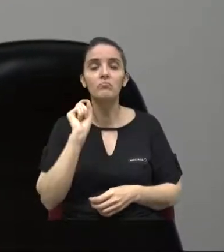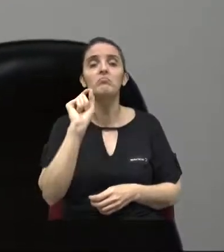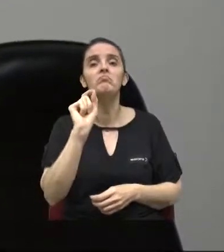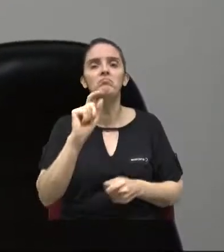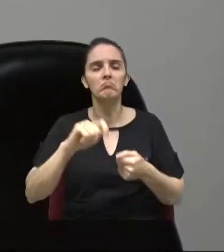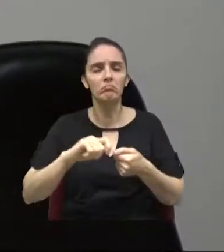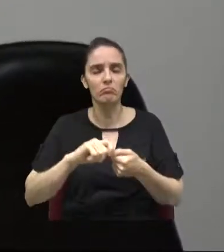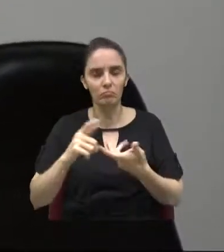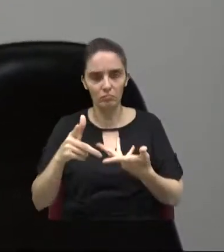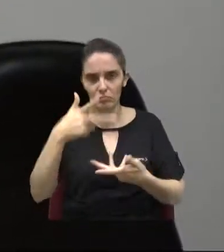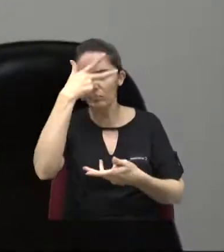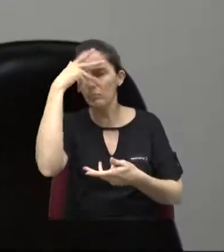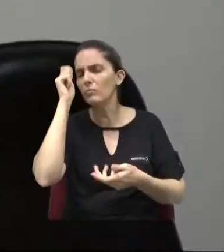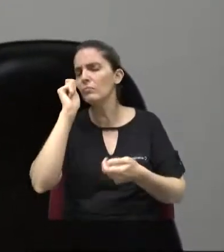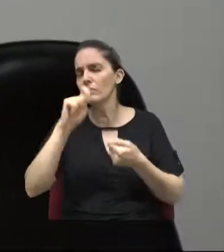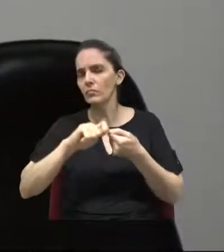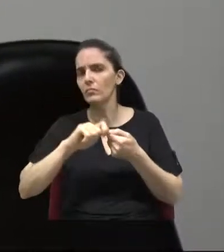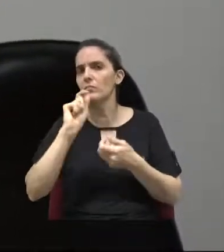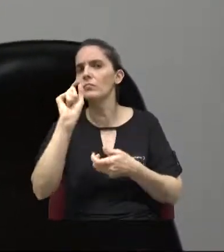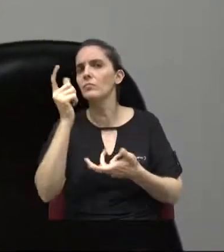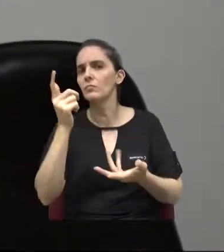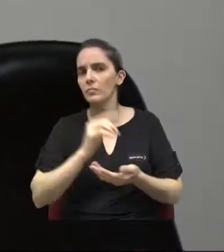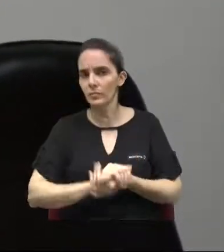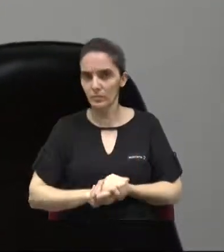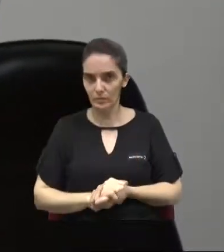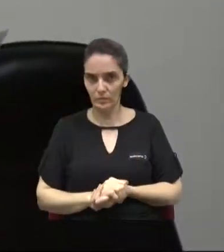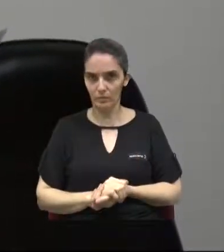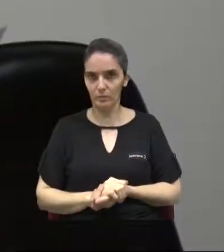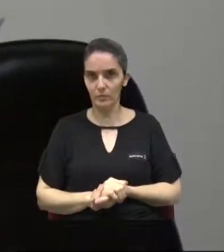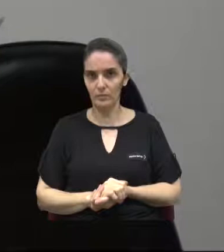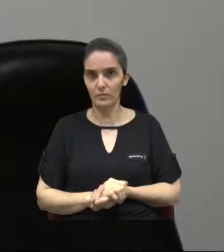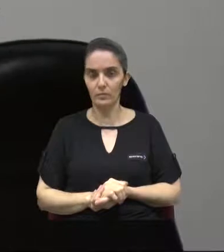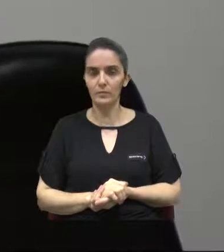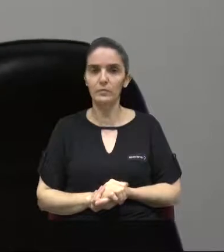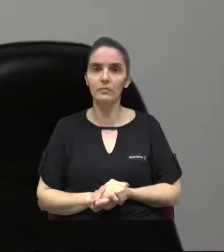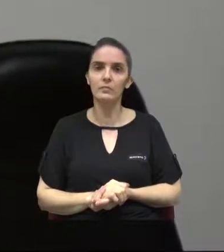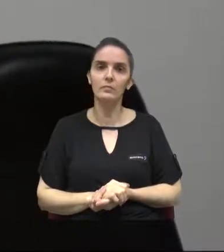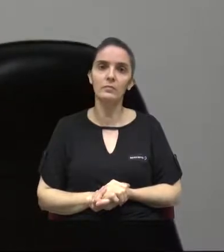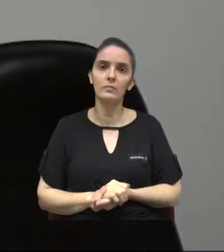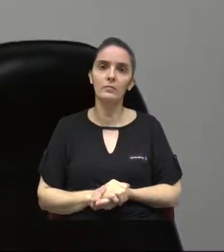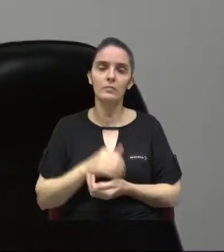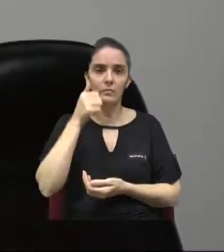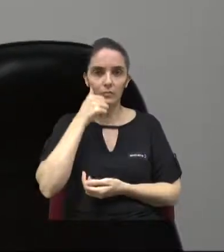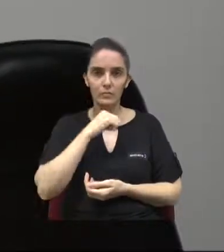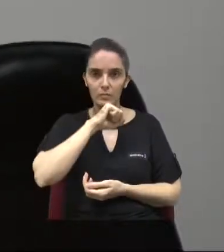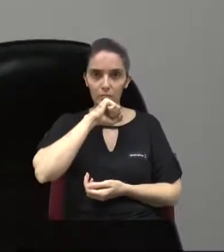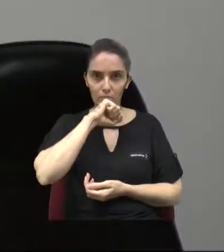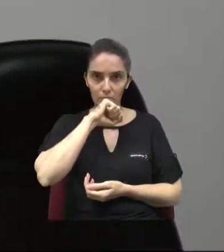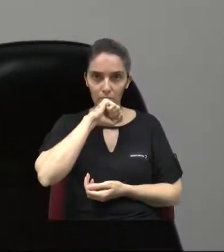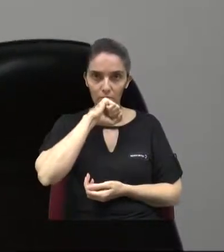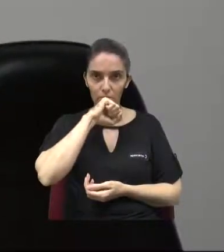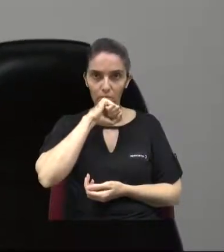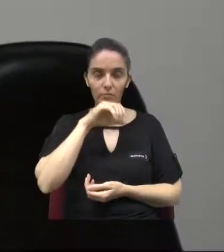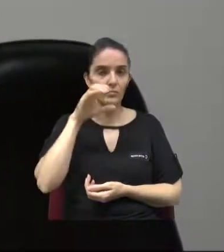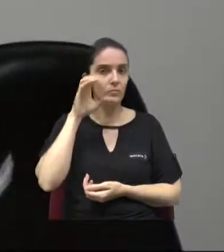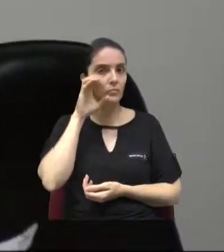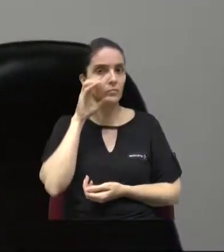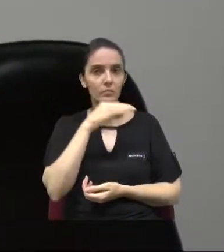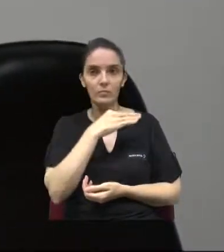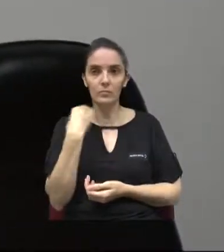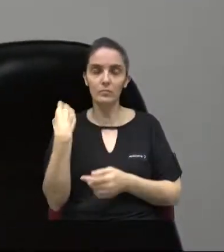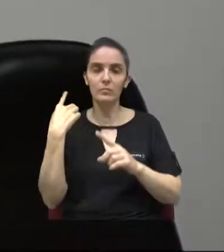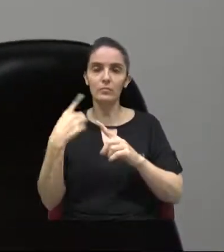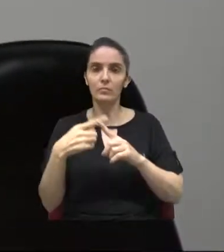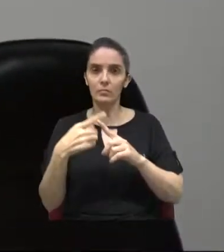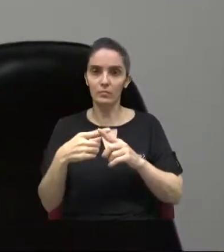né, na nossa cidade. É um assunto sério, não é porque minha mãe faleceu por conta da dengue, não é por isso que eu estou falando,